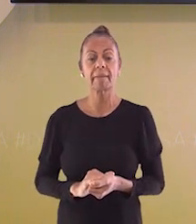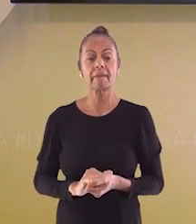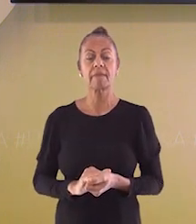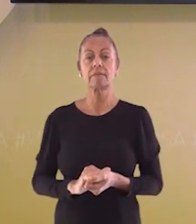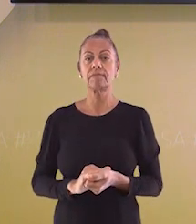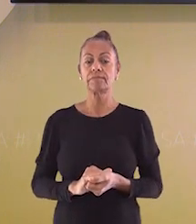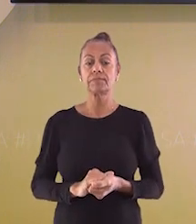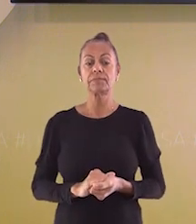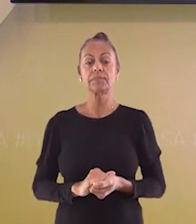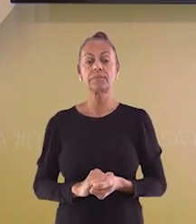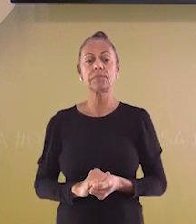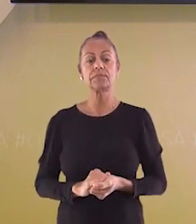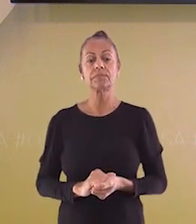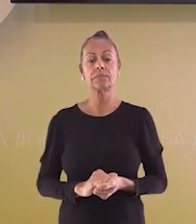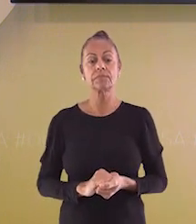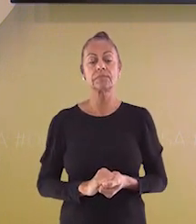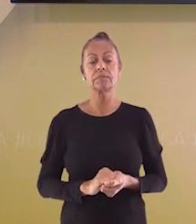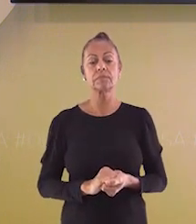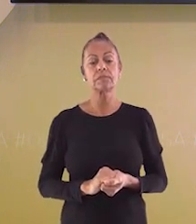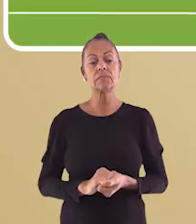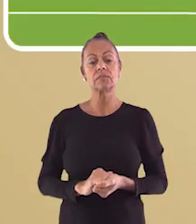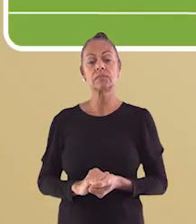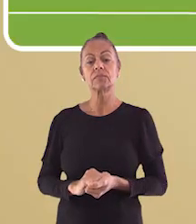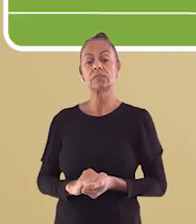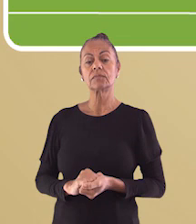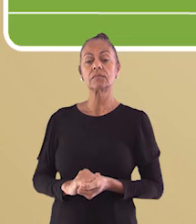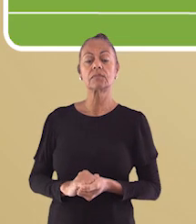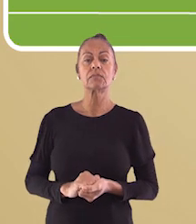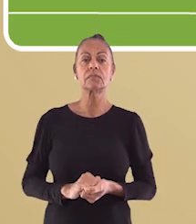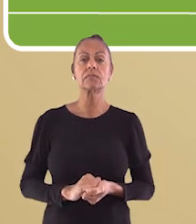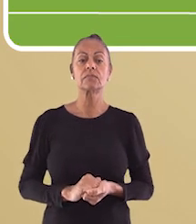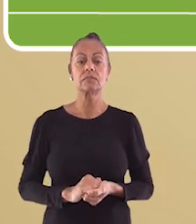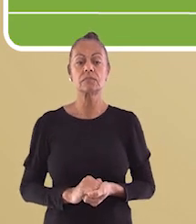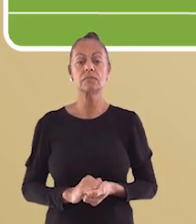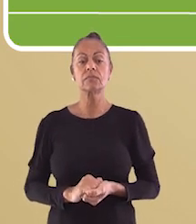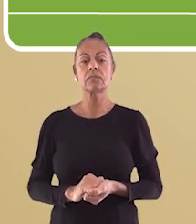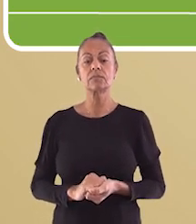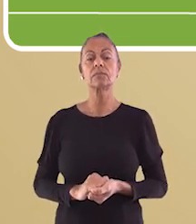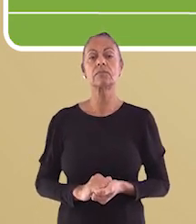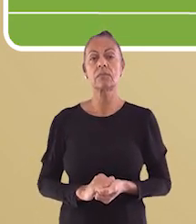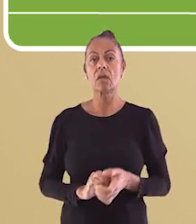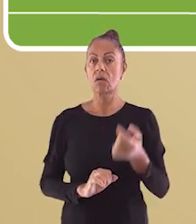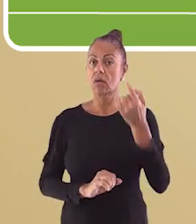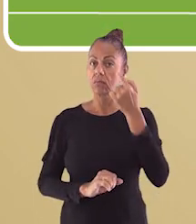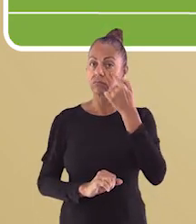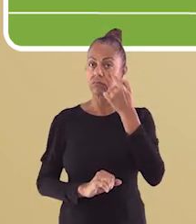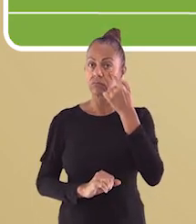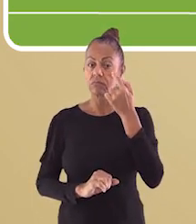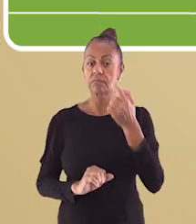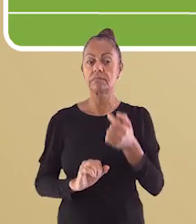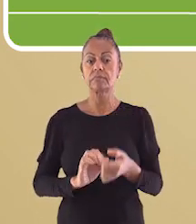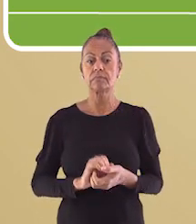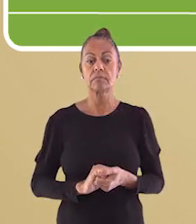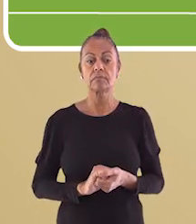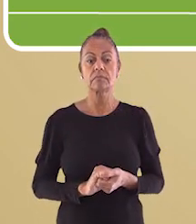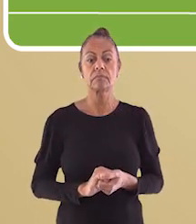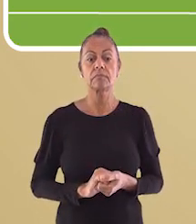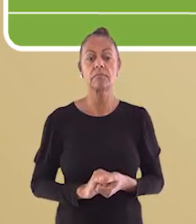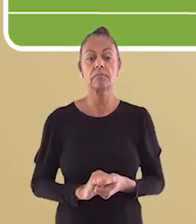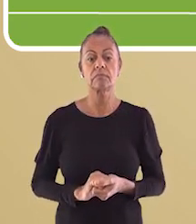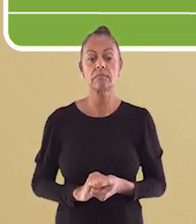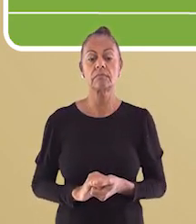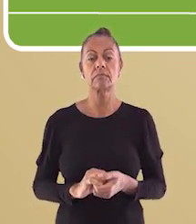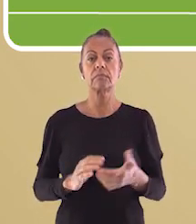rios do Brasil, nele é intensa. E essa espuma aqui, vejam bem. Ela